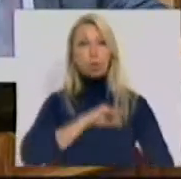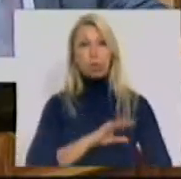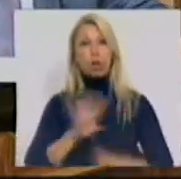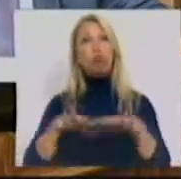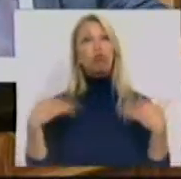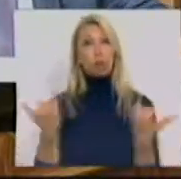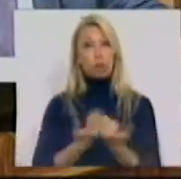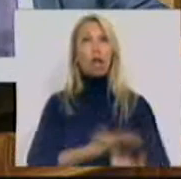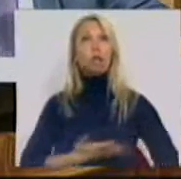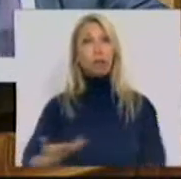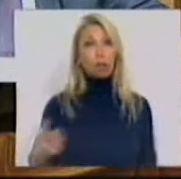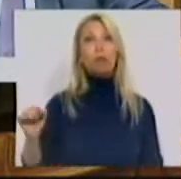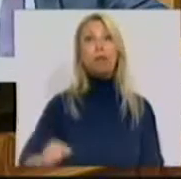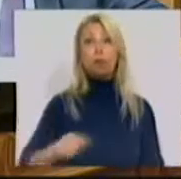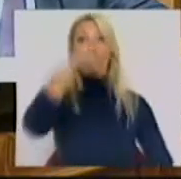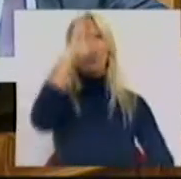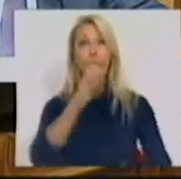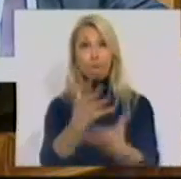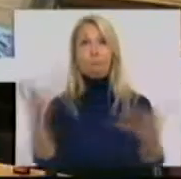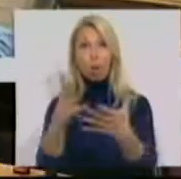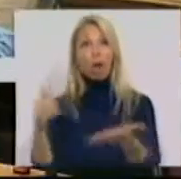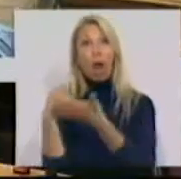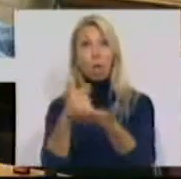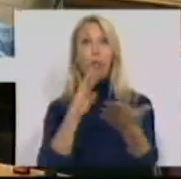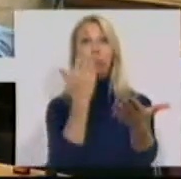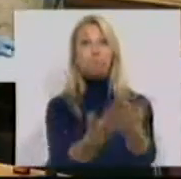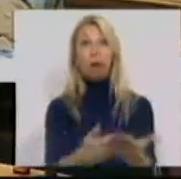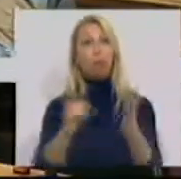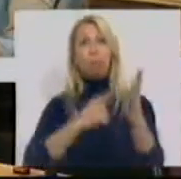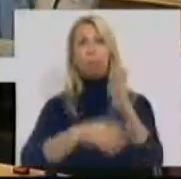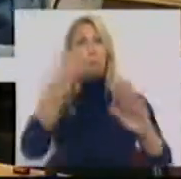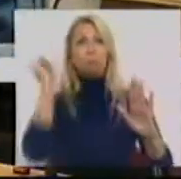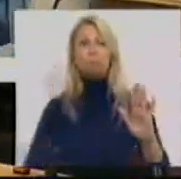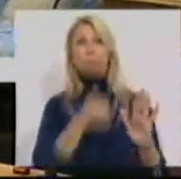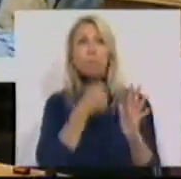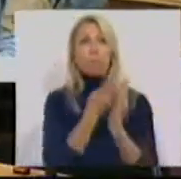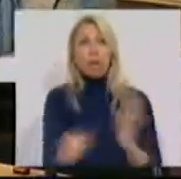desemprego e o Governo e a maioria que o suporta reprovaram esta medida.